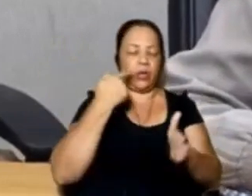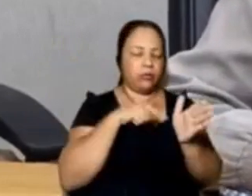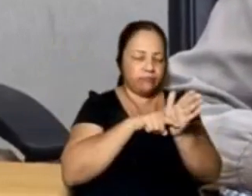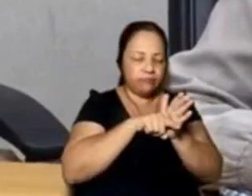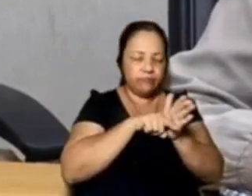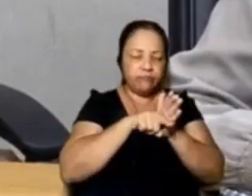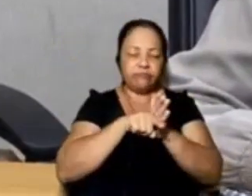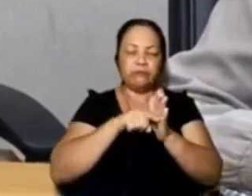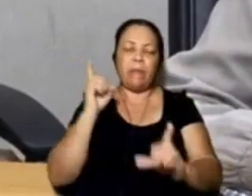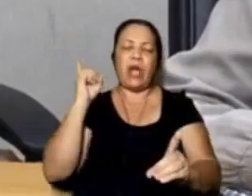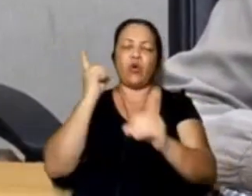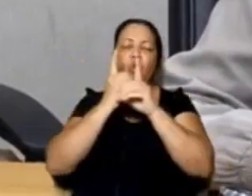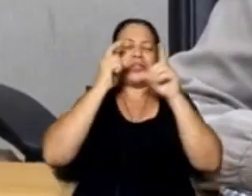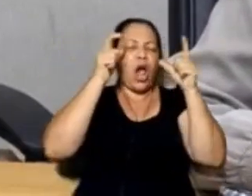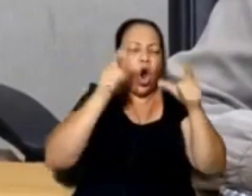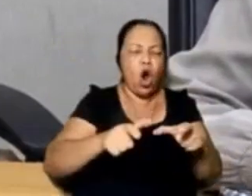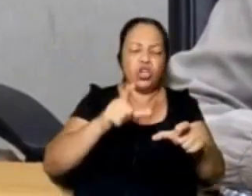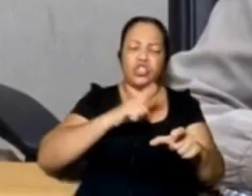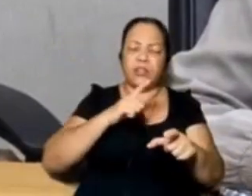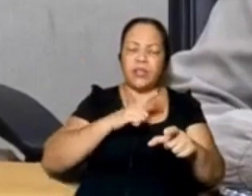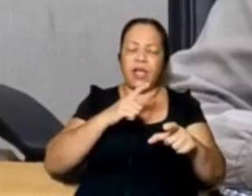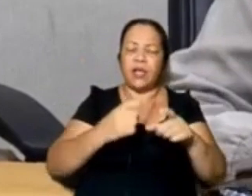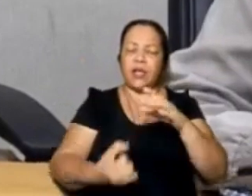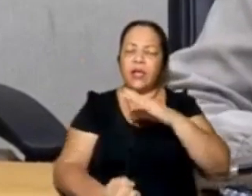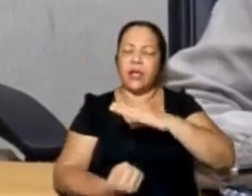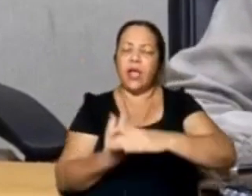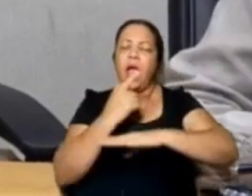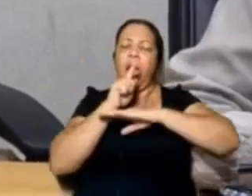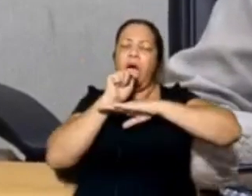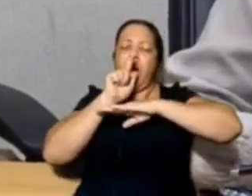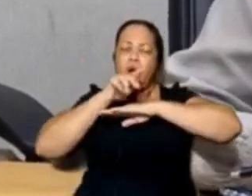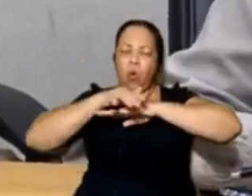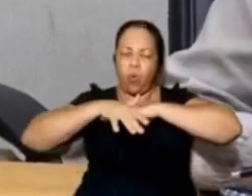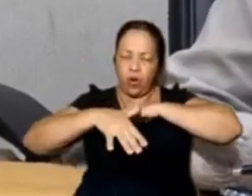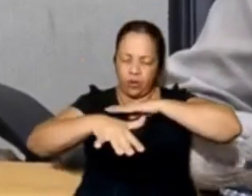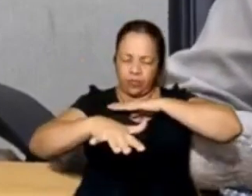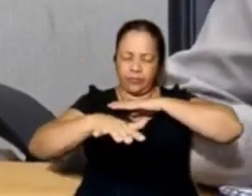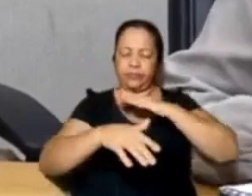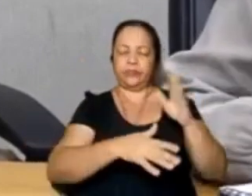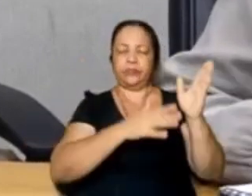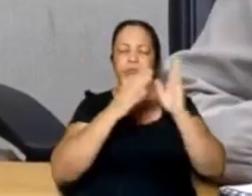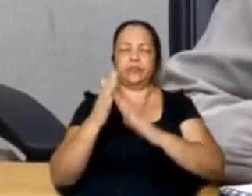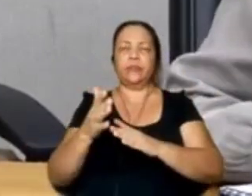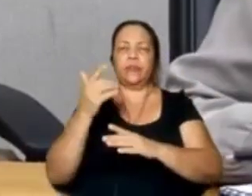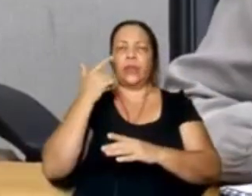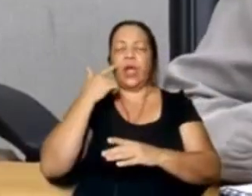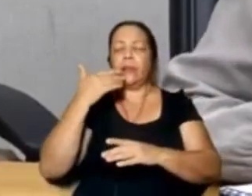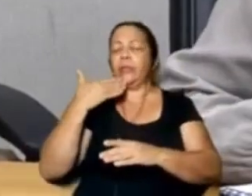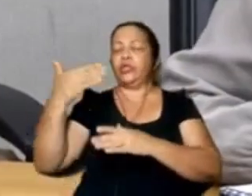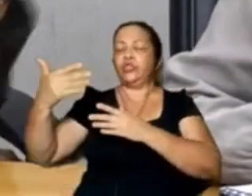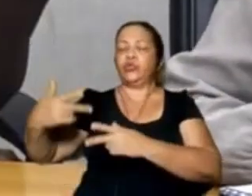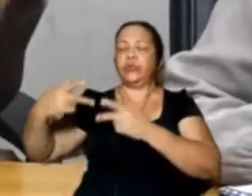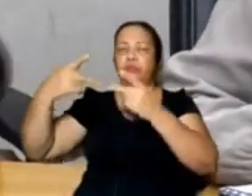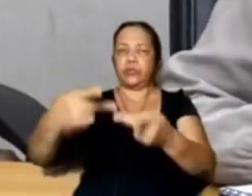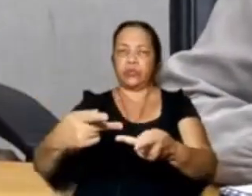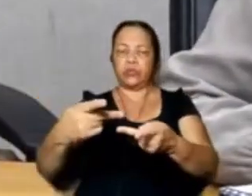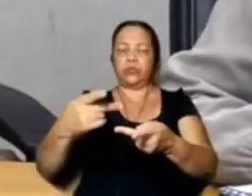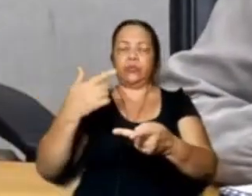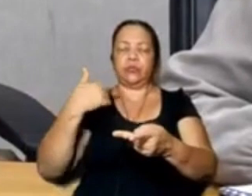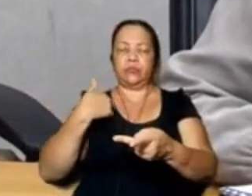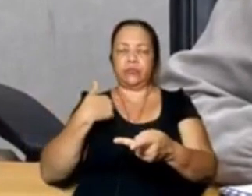nascentes. O termo de referência pedia a visita, né, e o diagnóstico seguindo